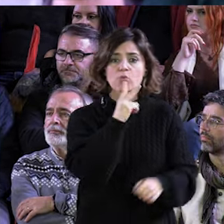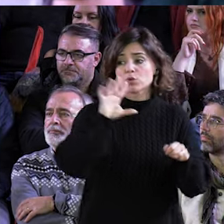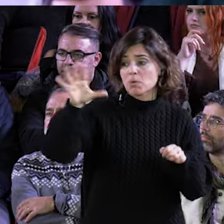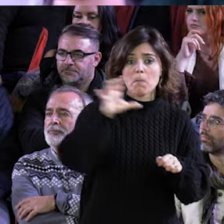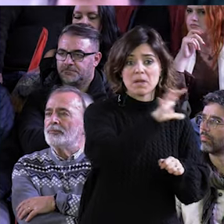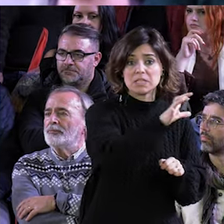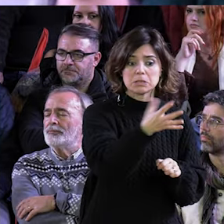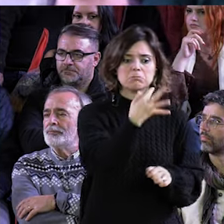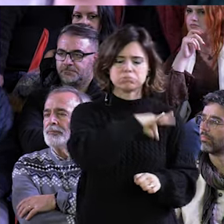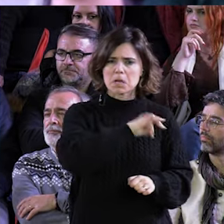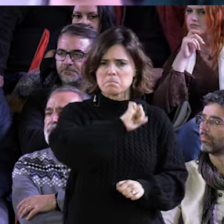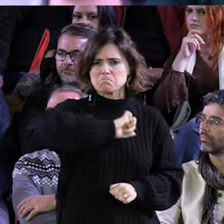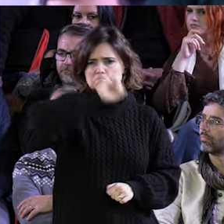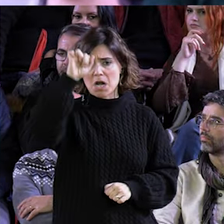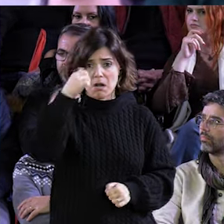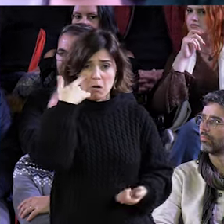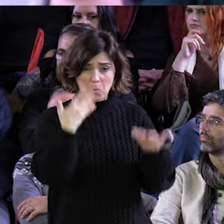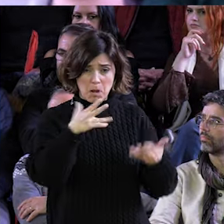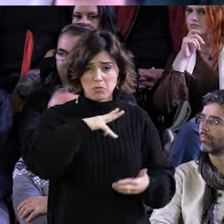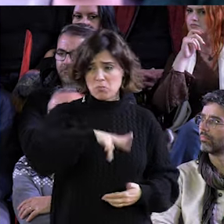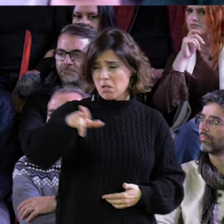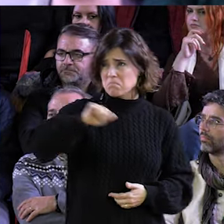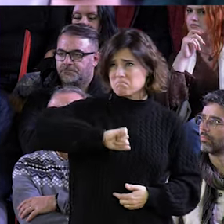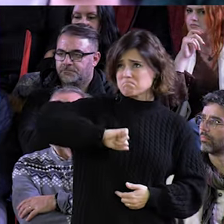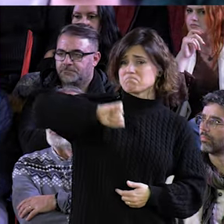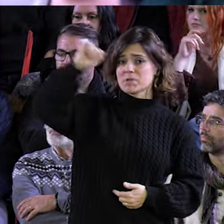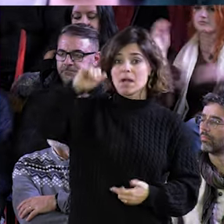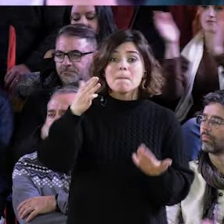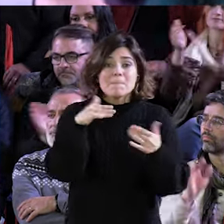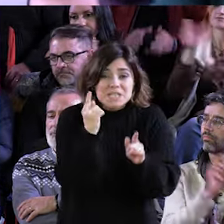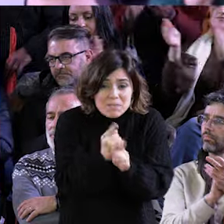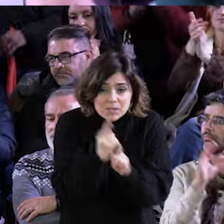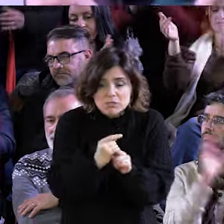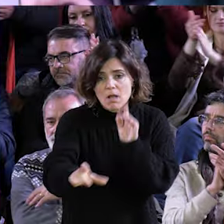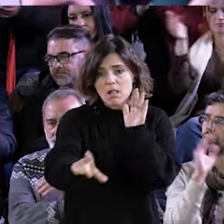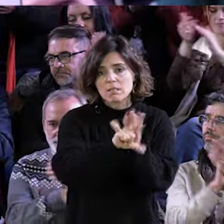do que nós, e mesmo assim a lei limita os abusos.